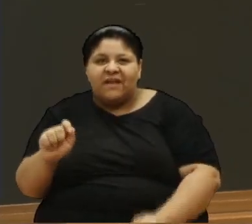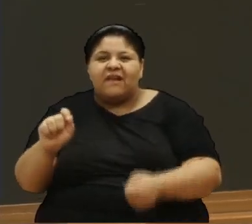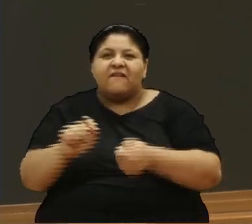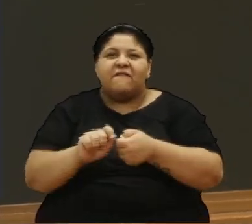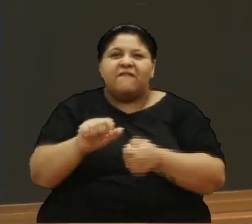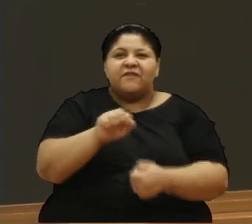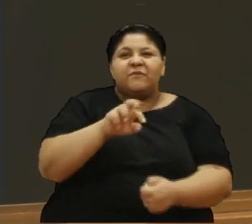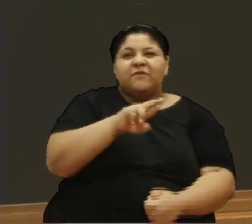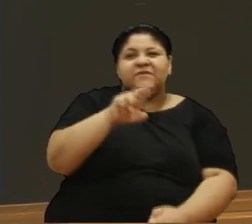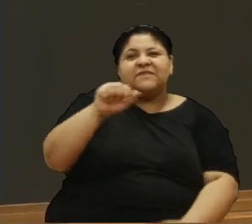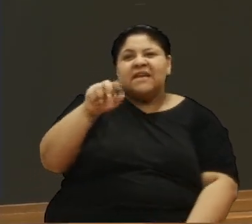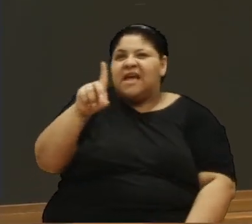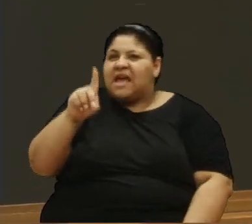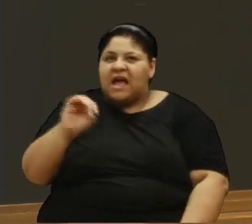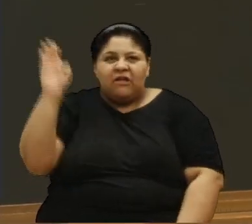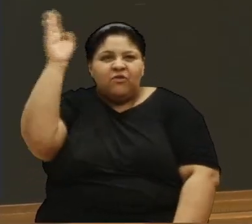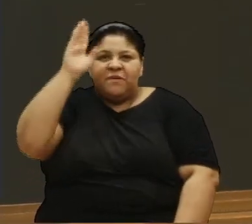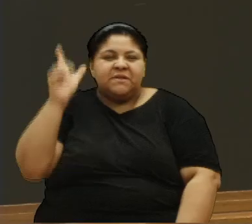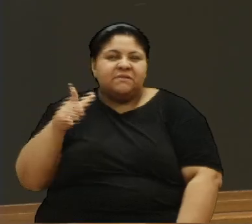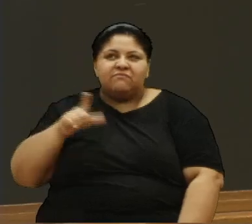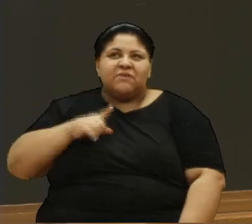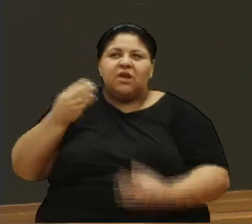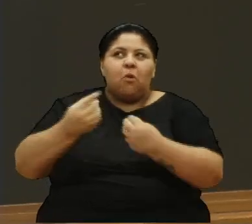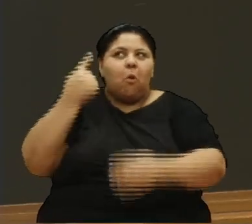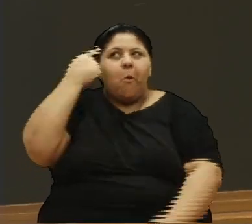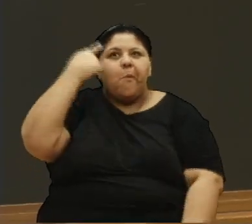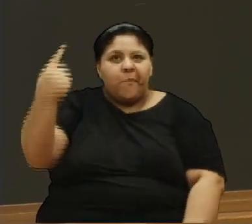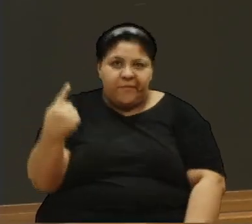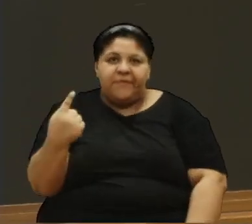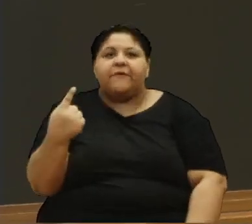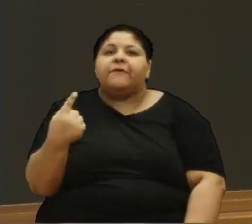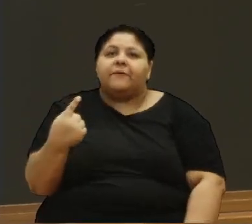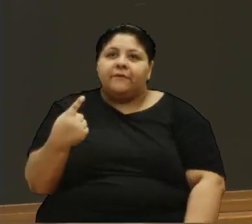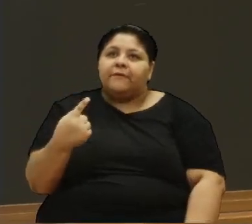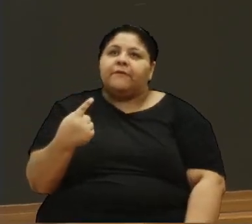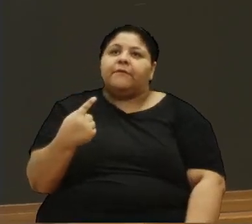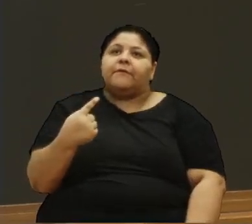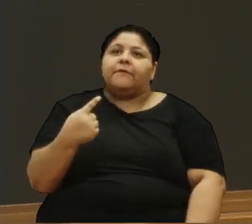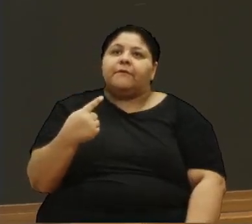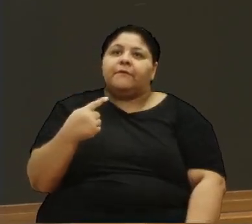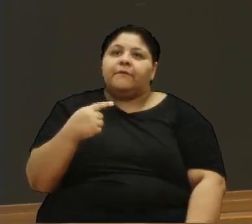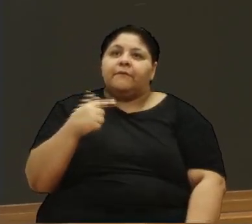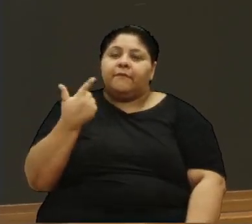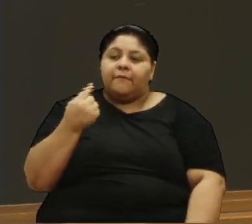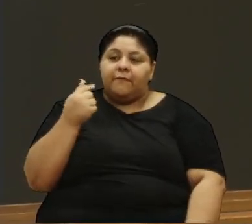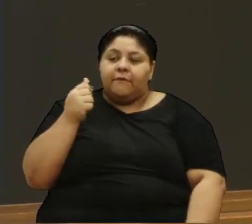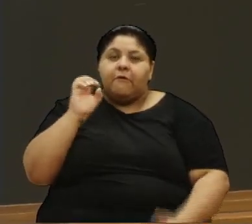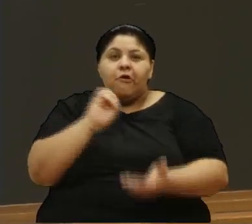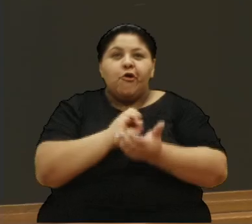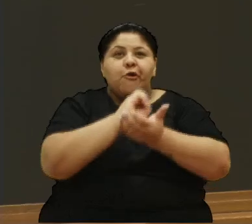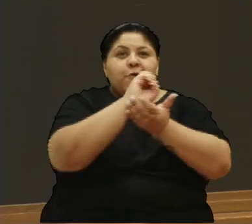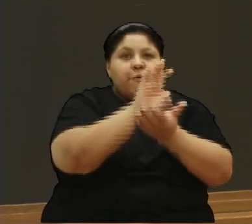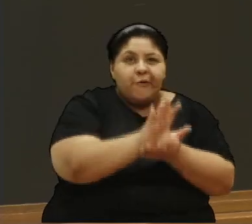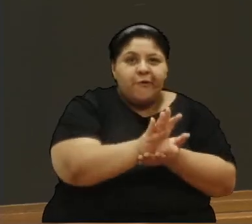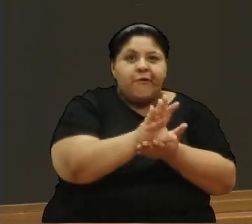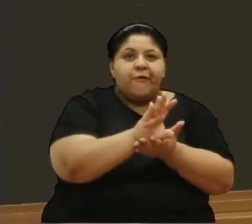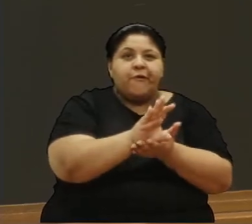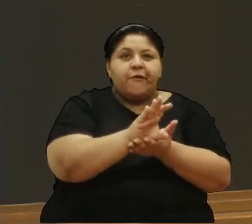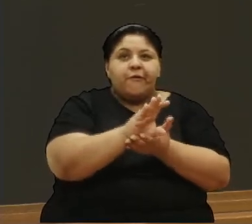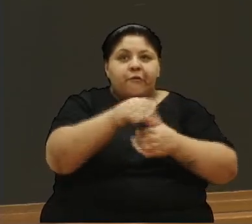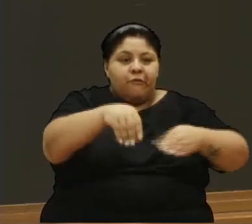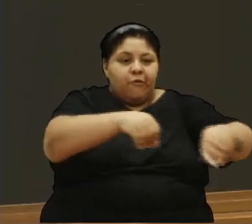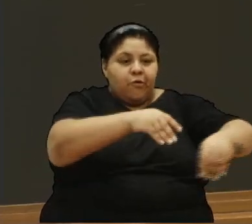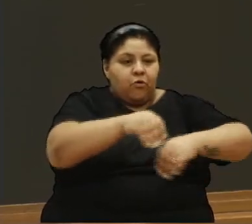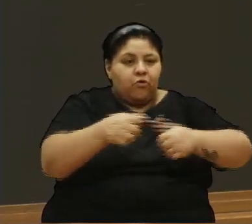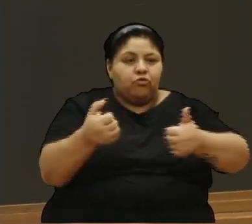brasileiro é algo inimaginado. Dedicou parcela significativa da sua fortuna para tentar reflorestar, junto do Gilberto Gil.